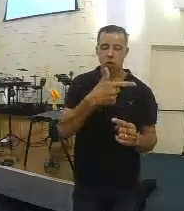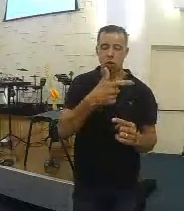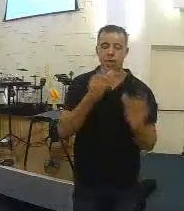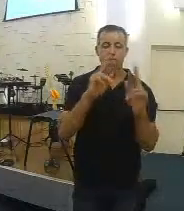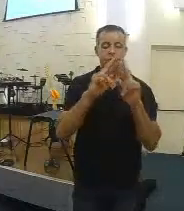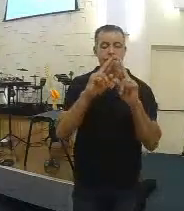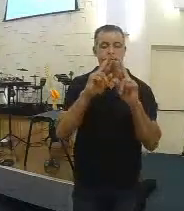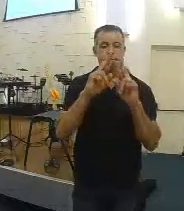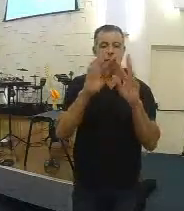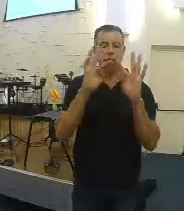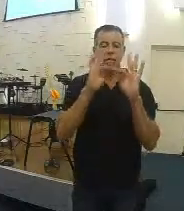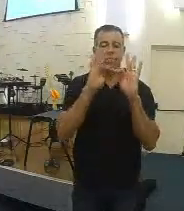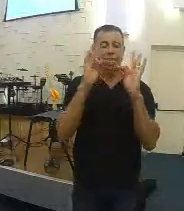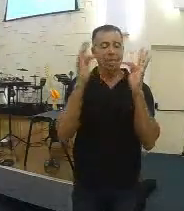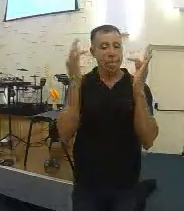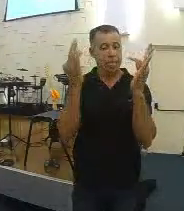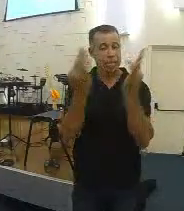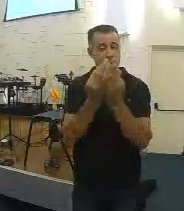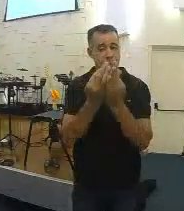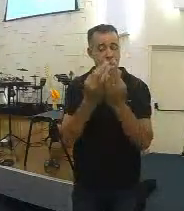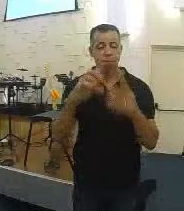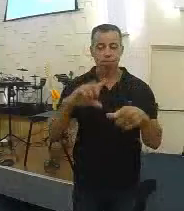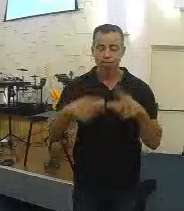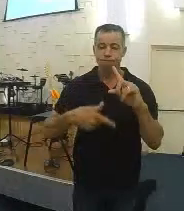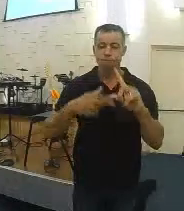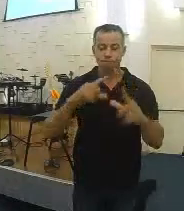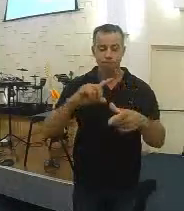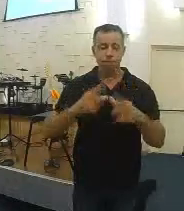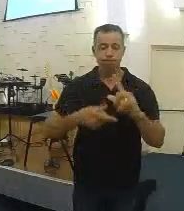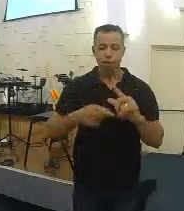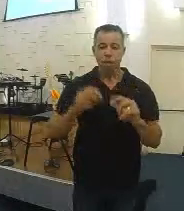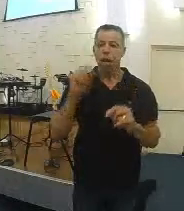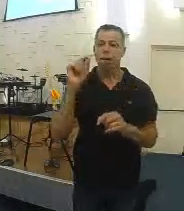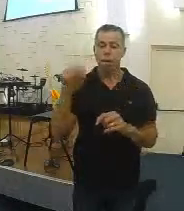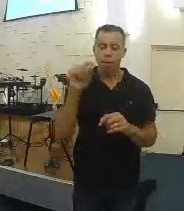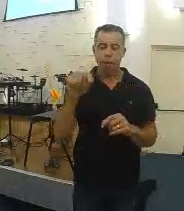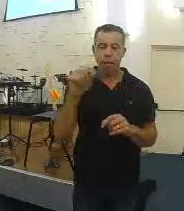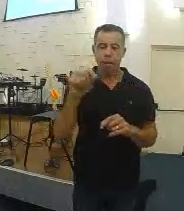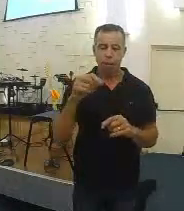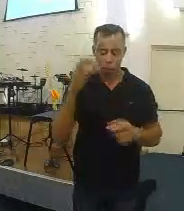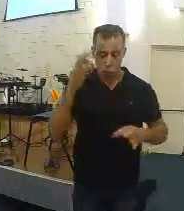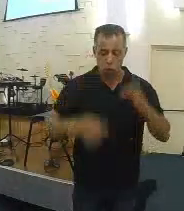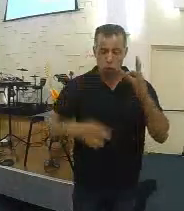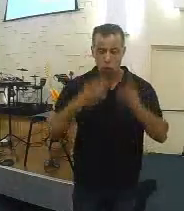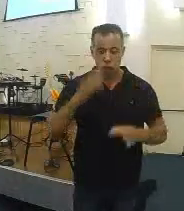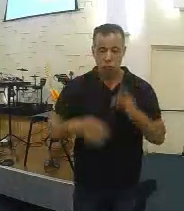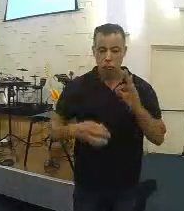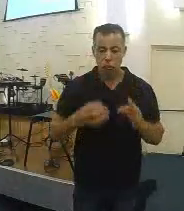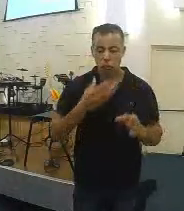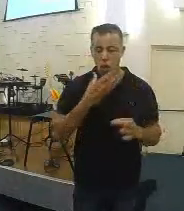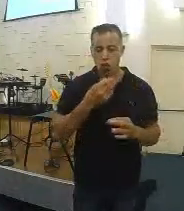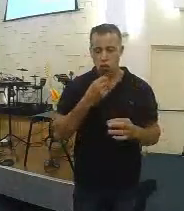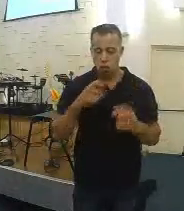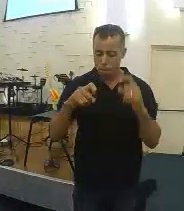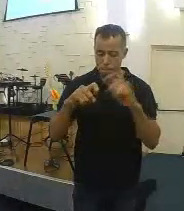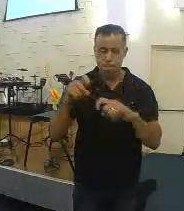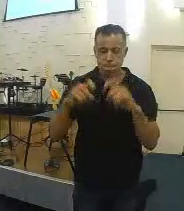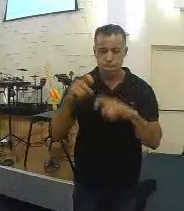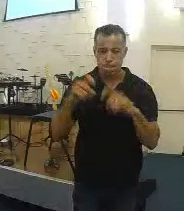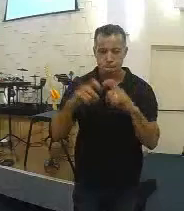Israel para justiçar os homens que praticaram tão grande maldade. Irmãos, se vocês acham que o nosso tempo é difícil,